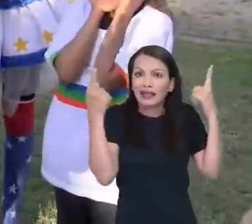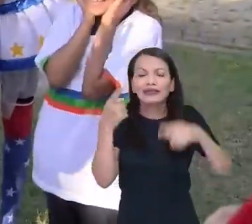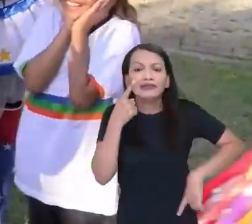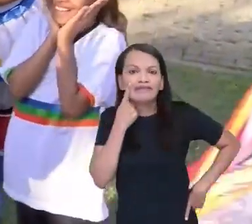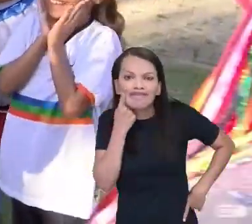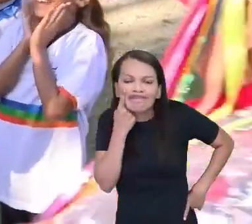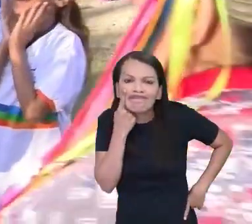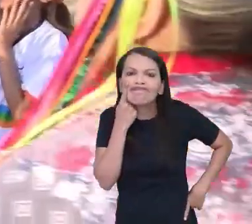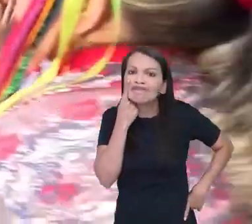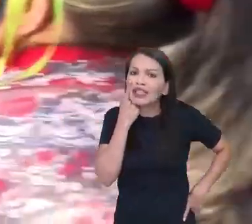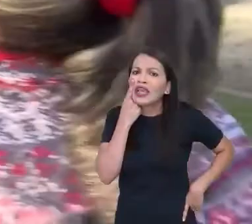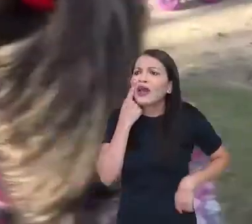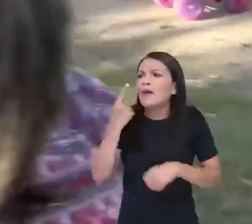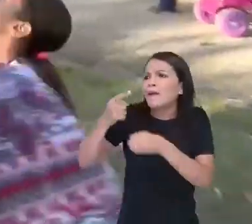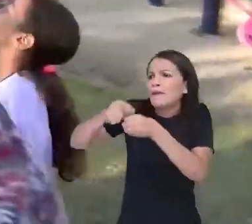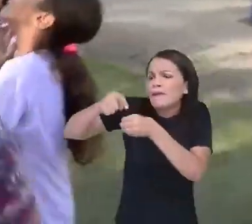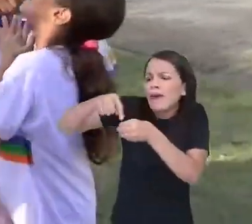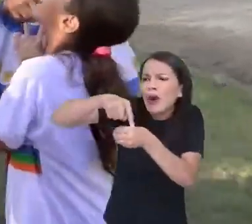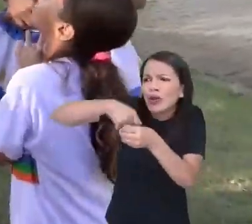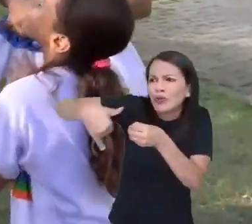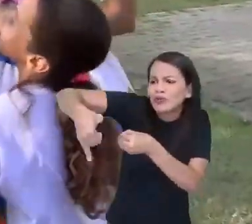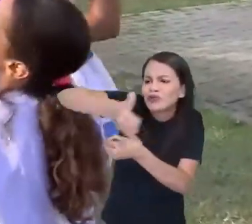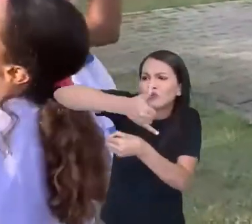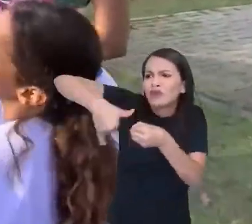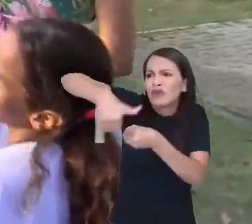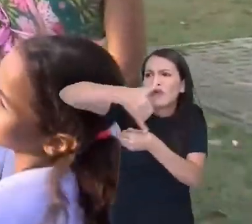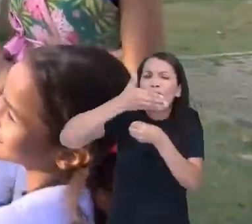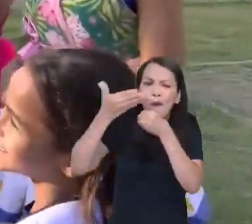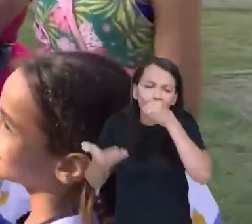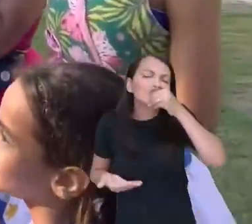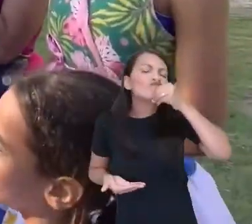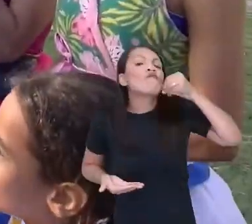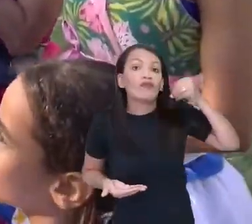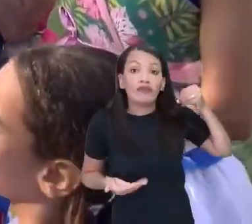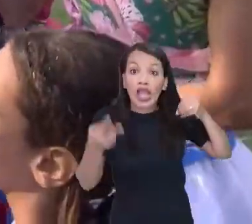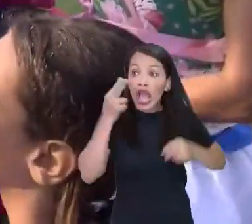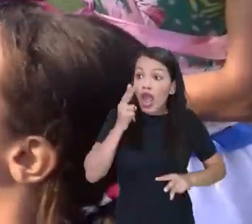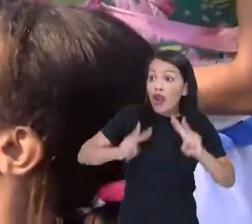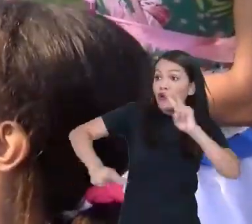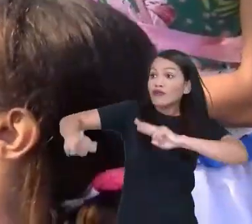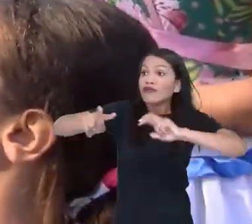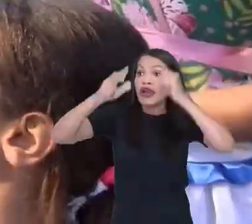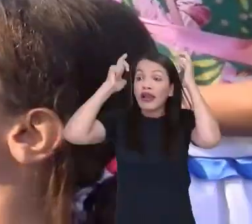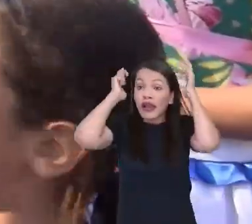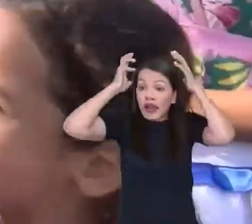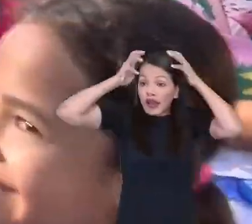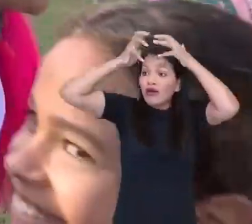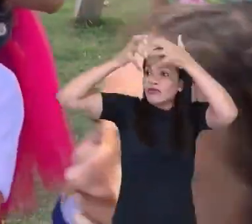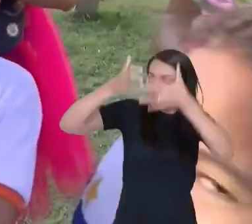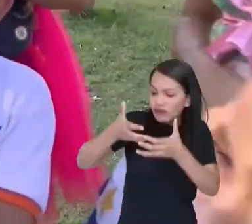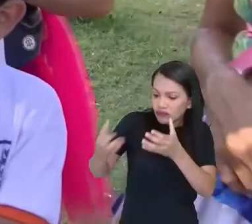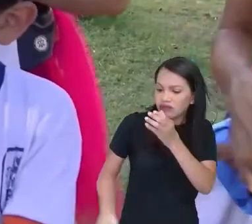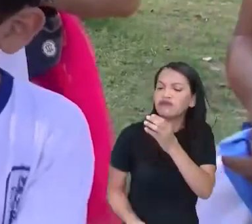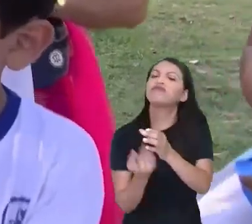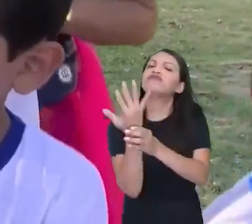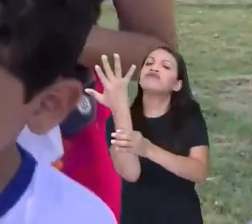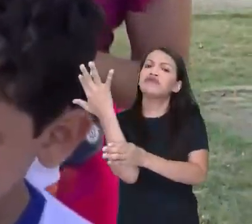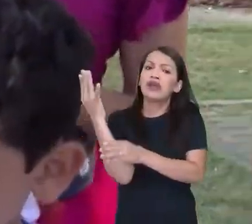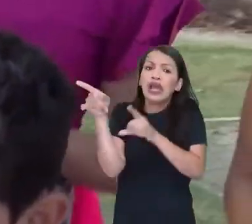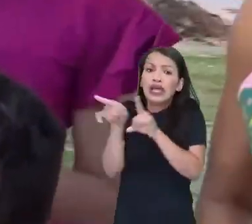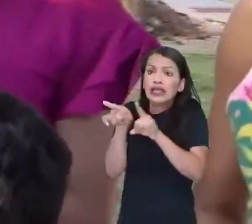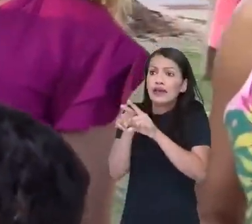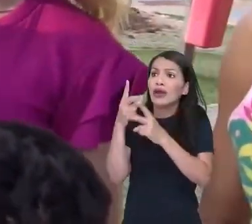morango com chantilly, ver mágico de cartola, o canto do bem te